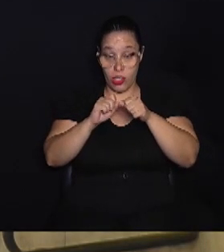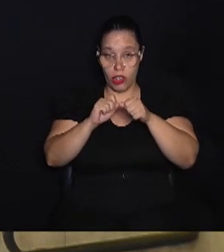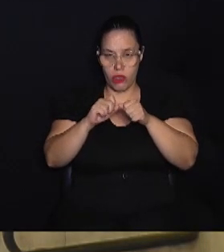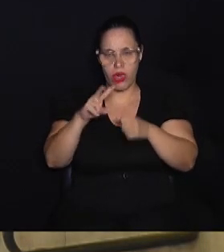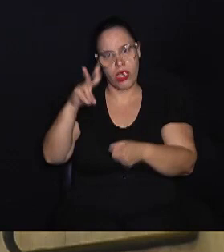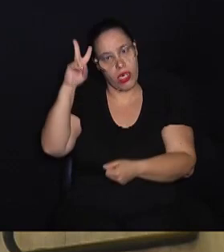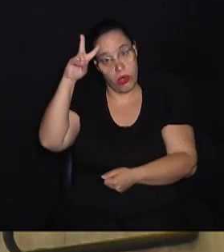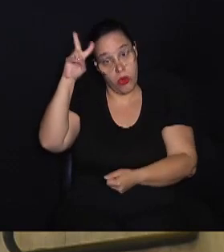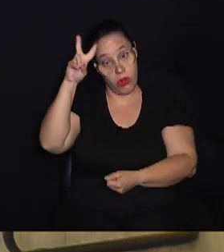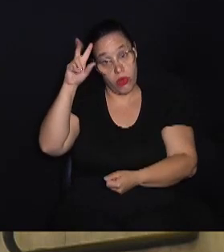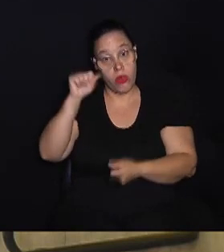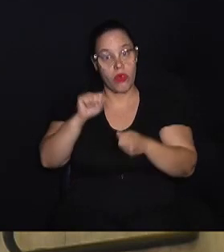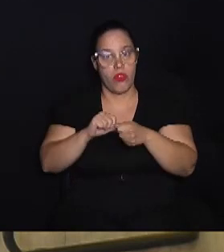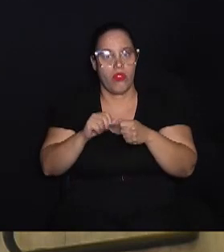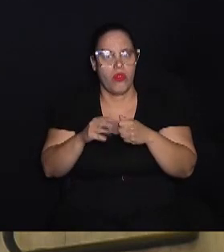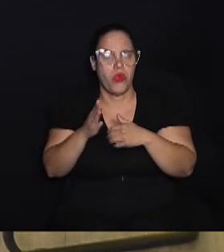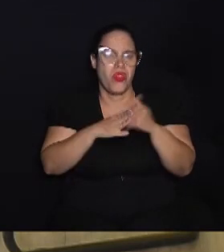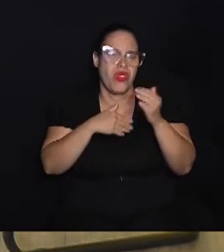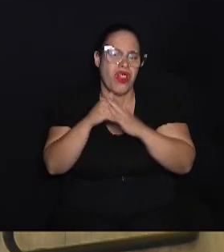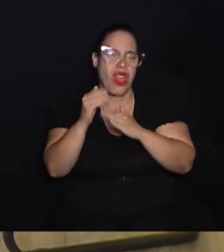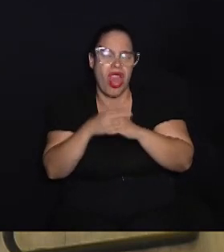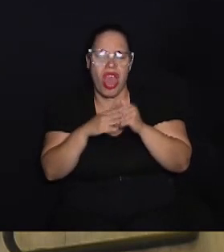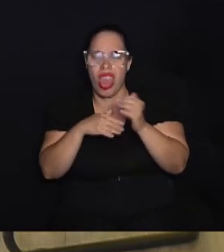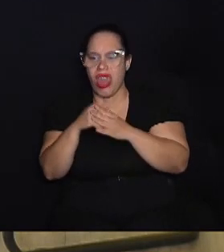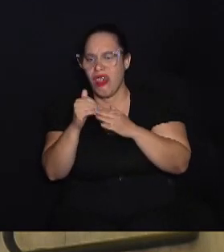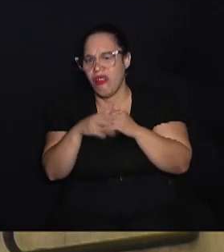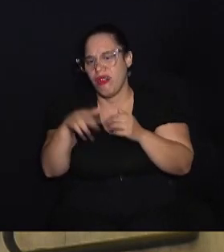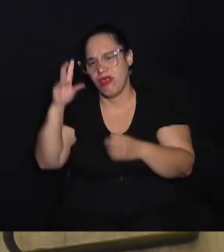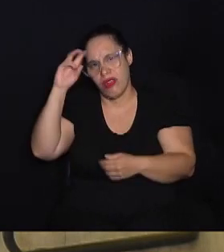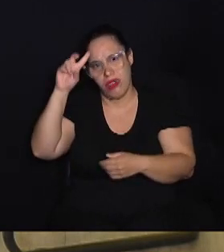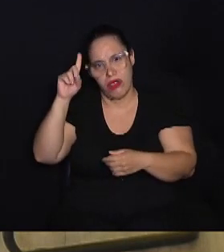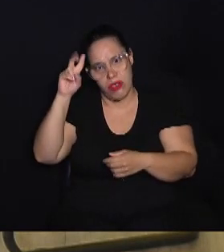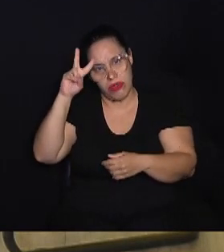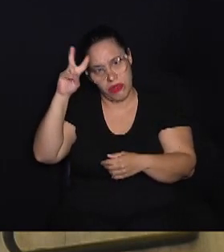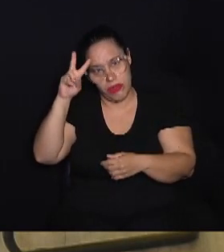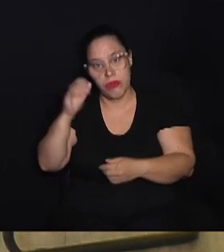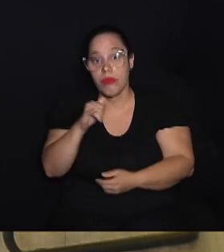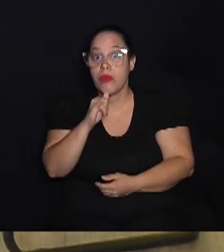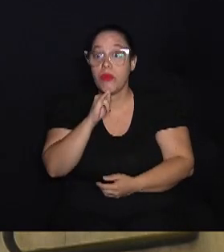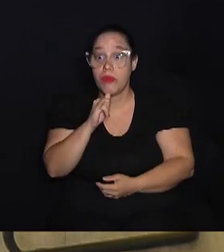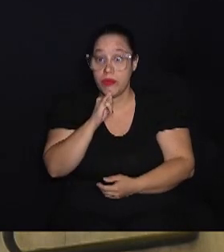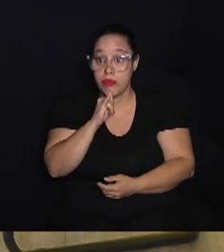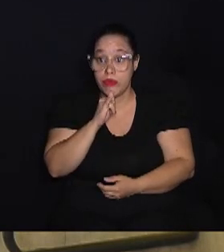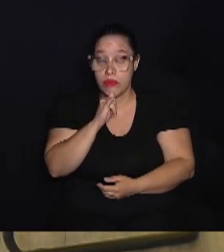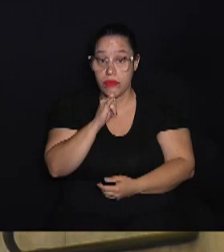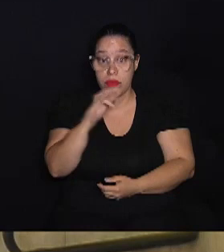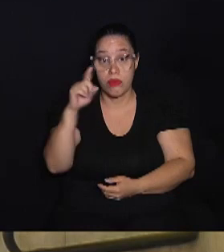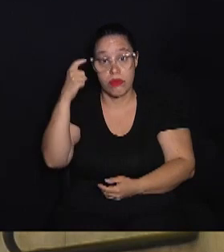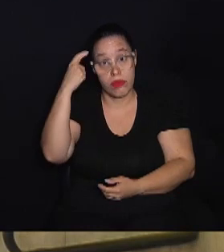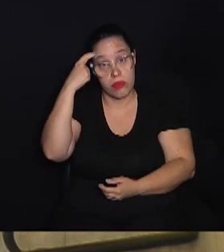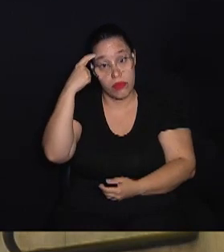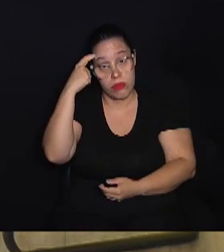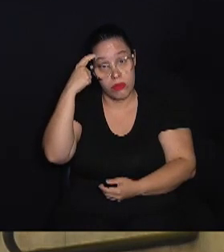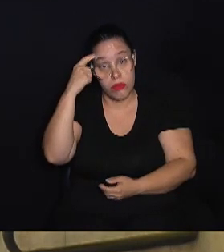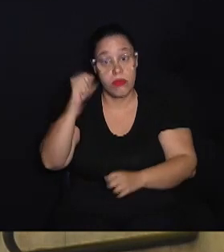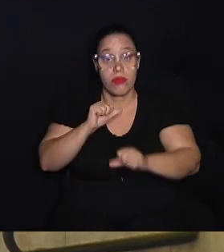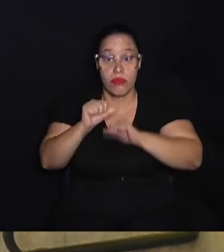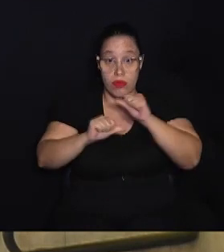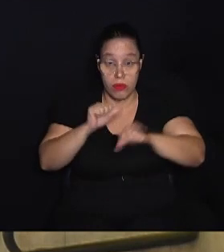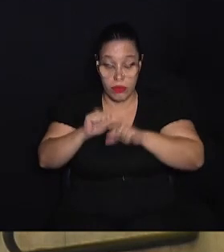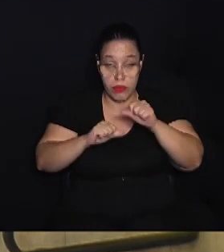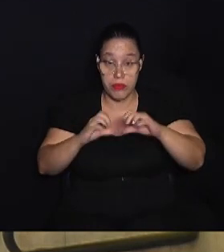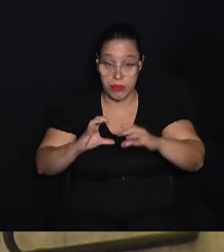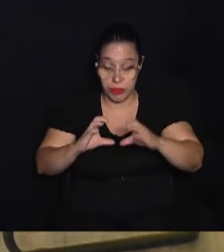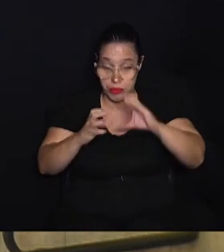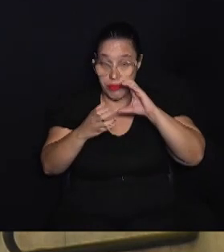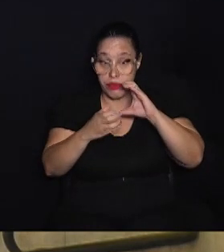recorte, mas a gente tem inúmeros recortes em relação ao clima, por exemplo, né, pensar, será que as mudanças